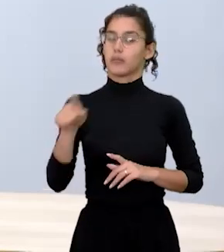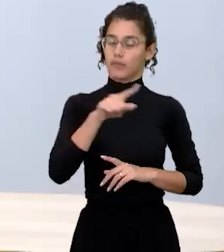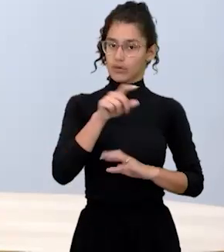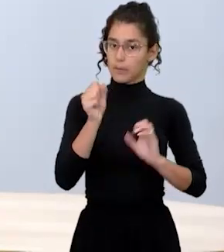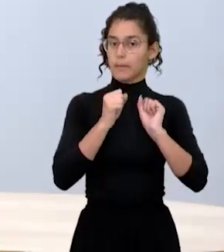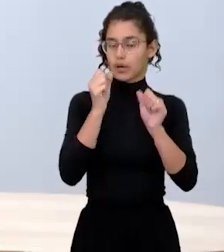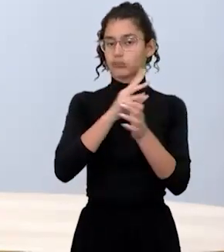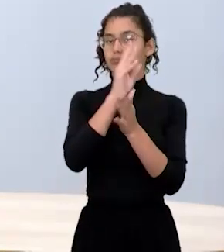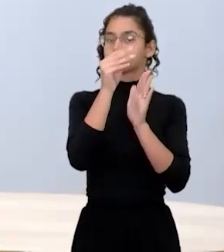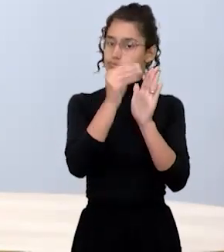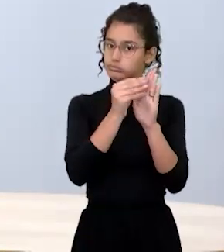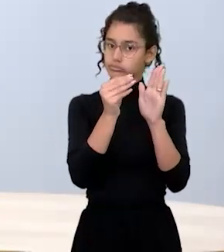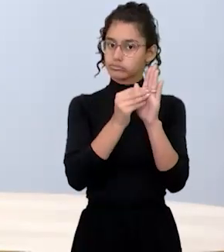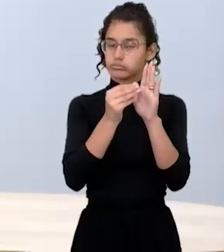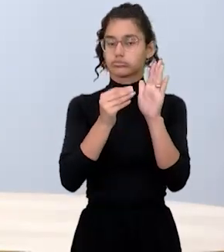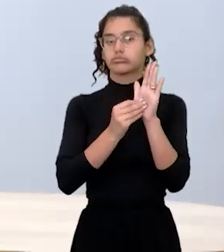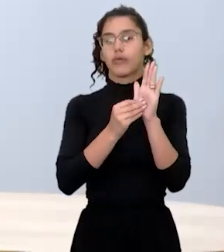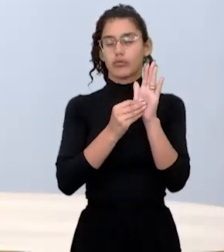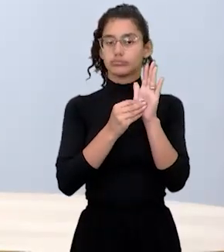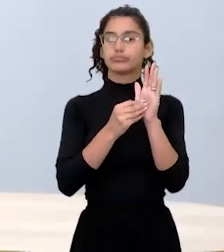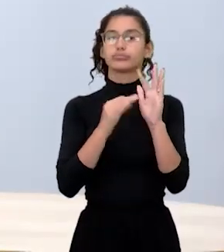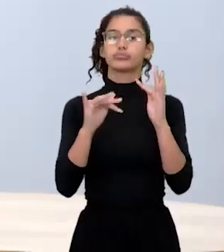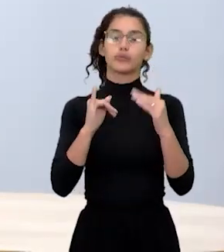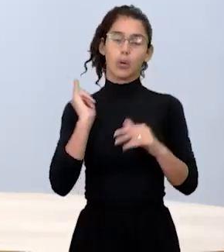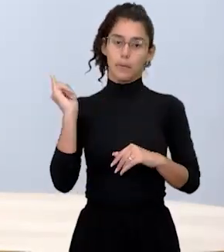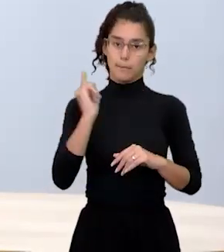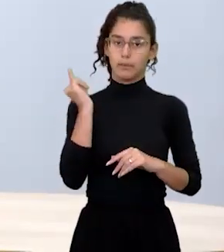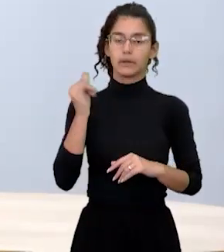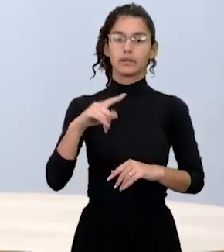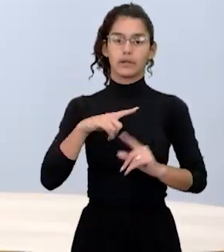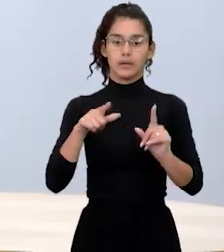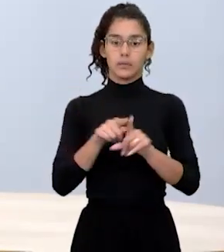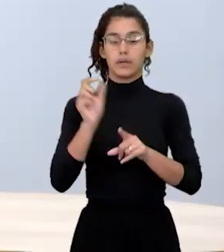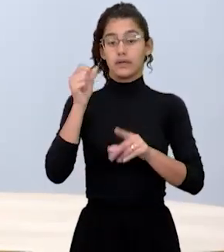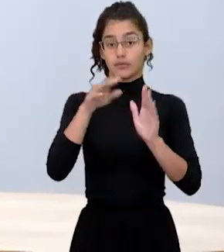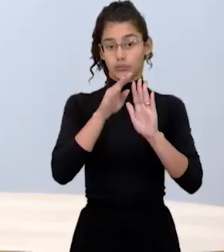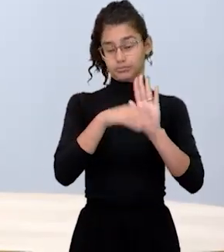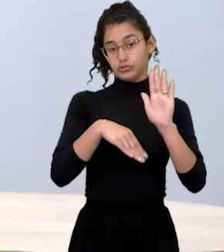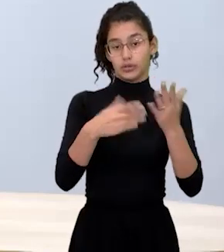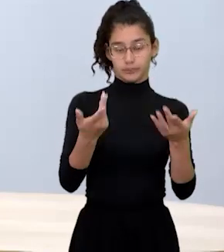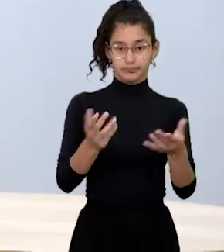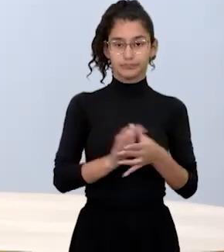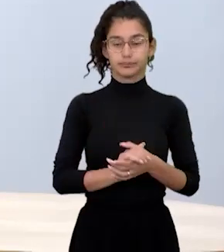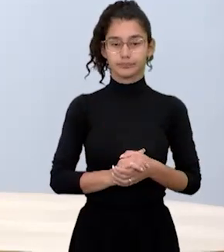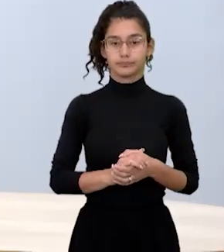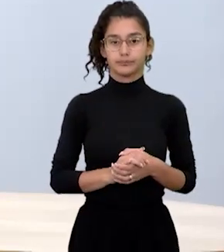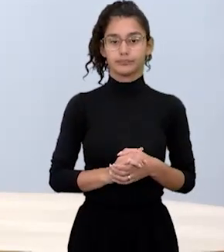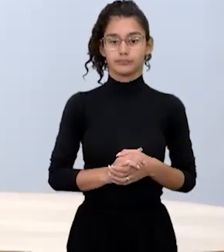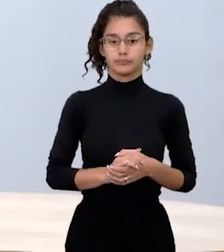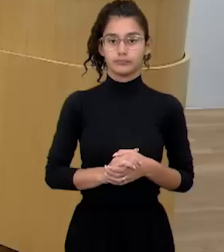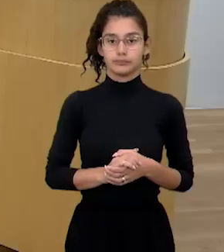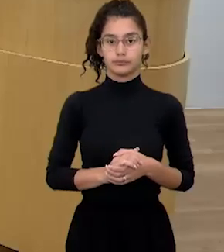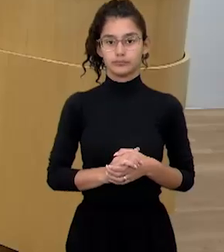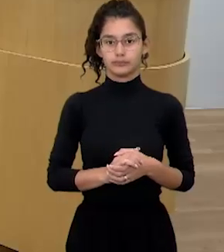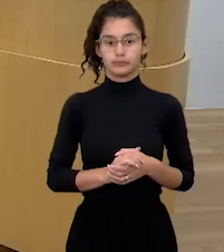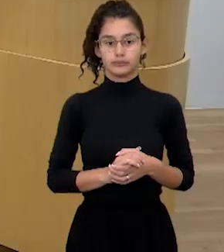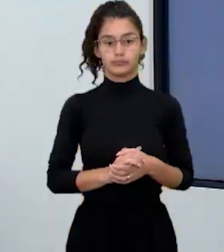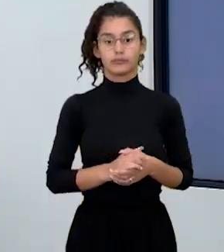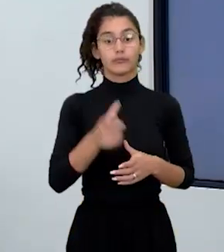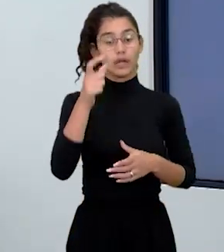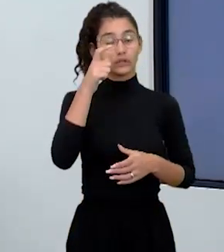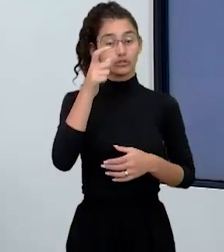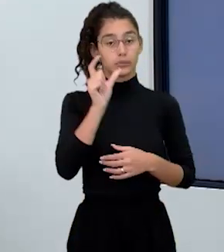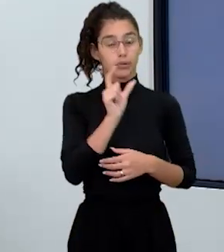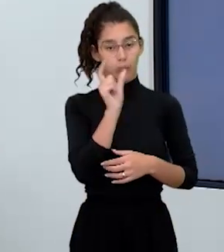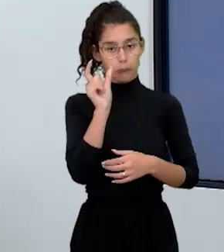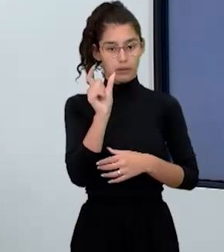você colocar exatamente aquilo que é o mais importante, se você vai tirar algumas coisas, né? Perfeito. Vamos assistir aí